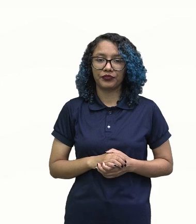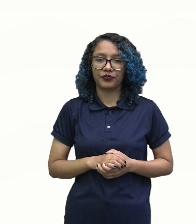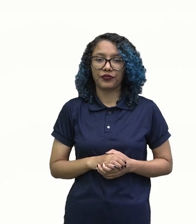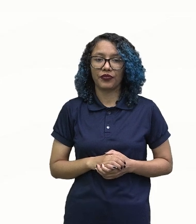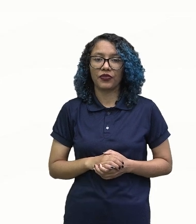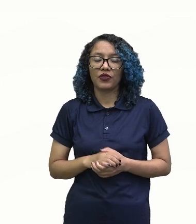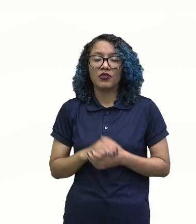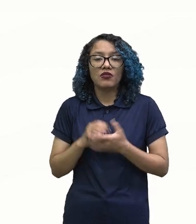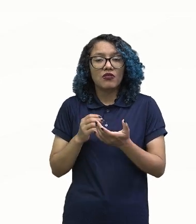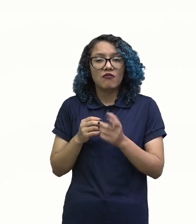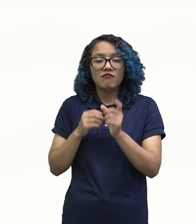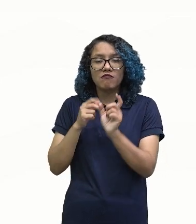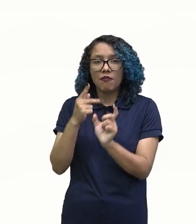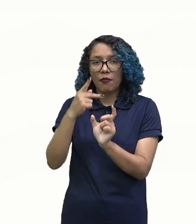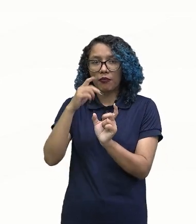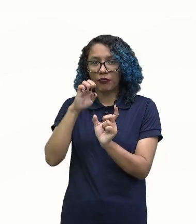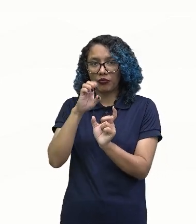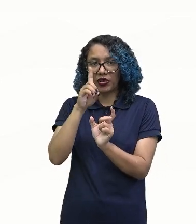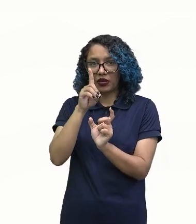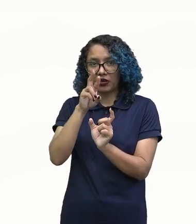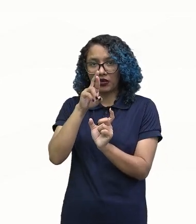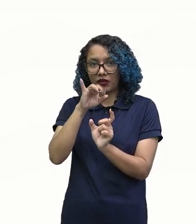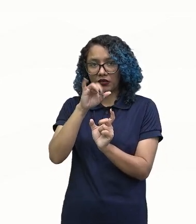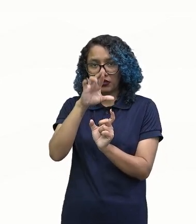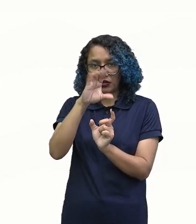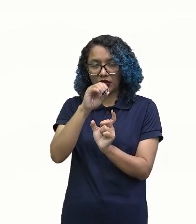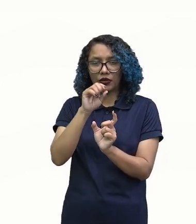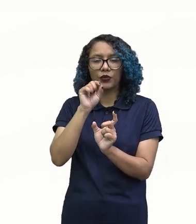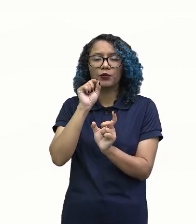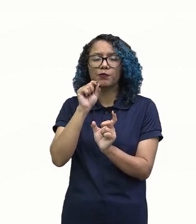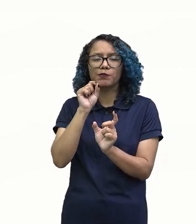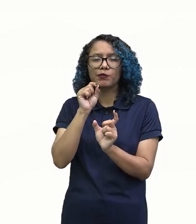pedreiro, né? Profissional da área da construção.